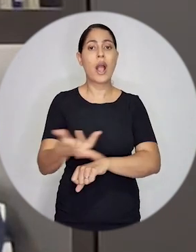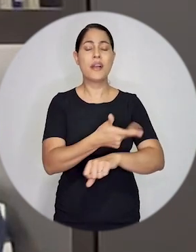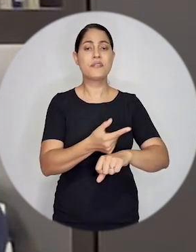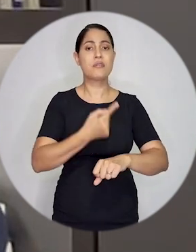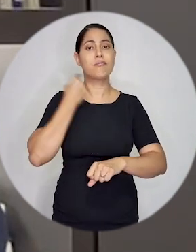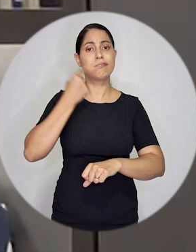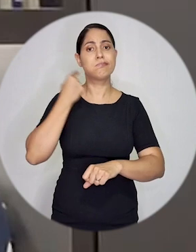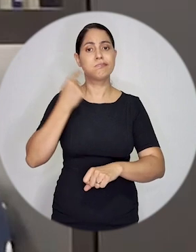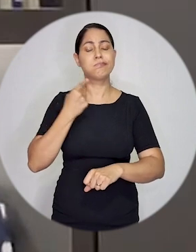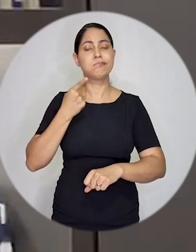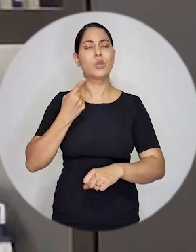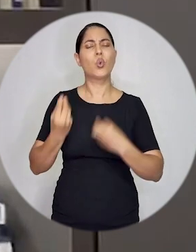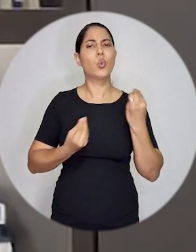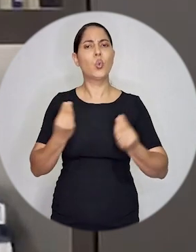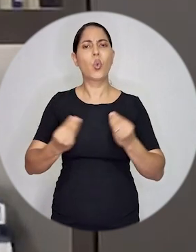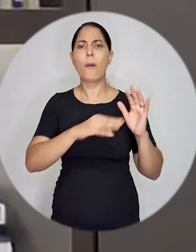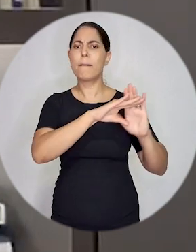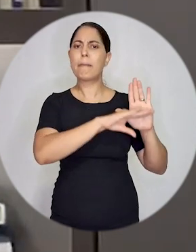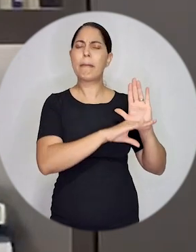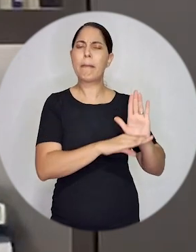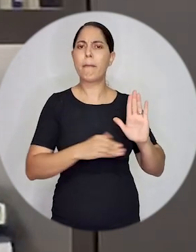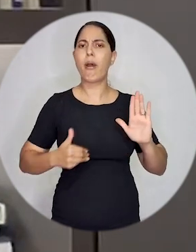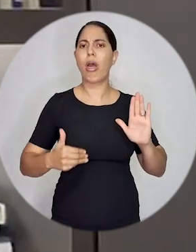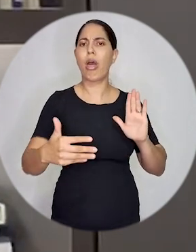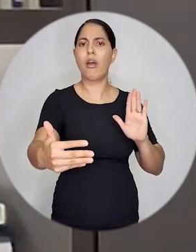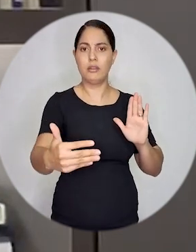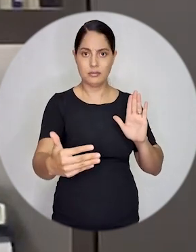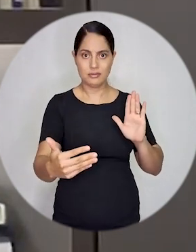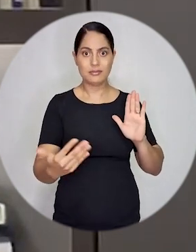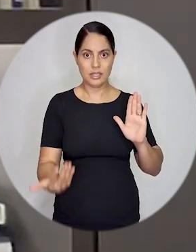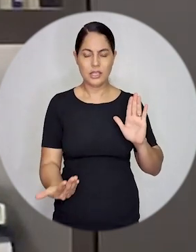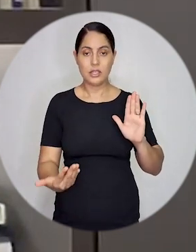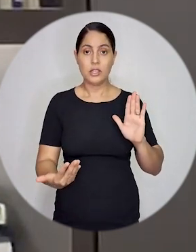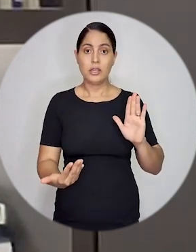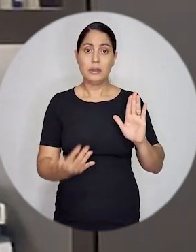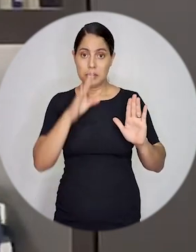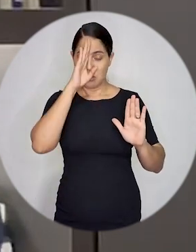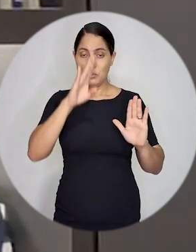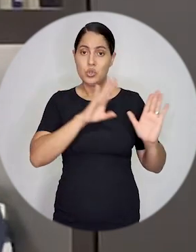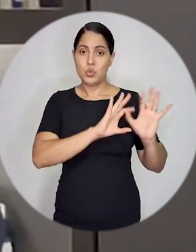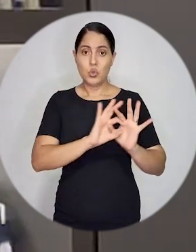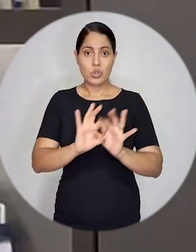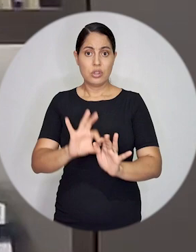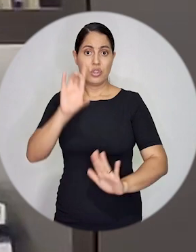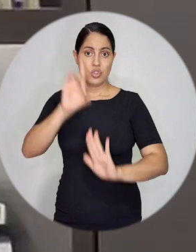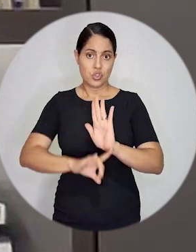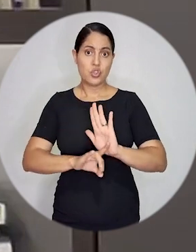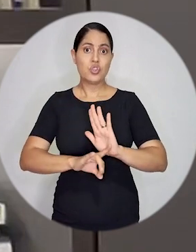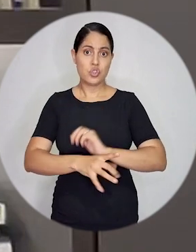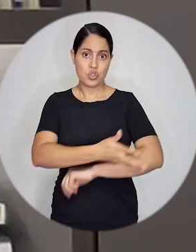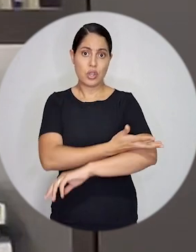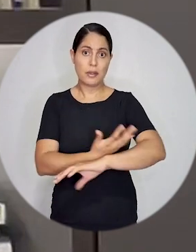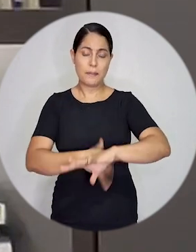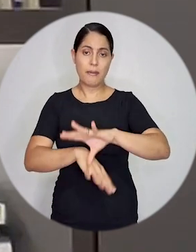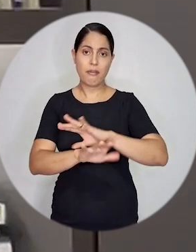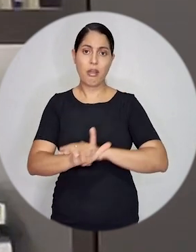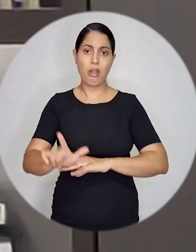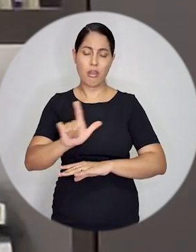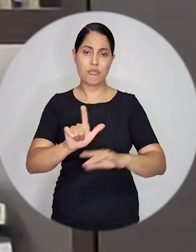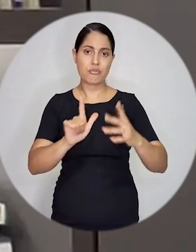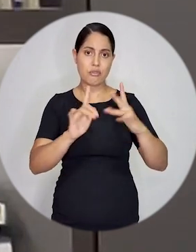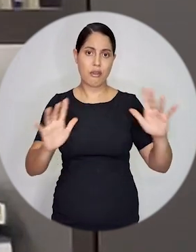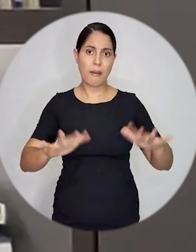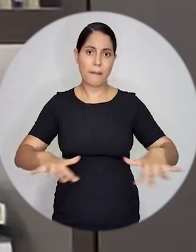qualificação que o advogado precisa ter daqui para frente, principalmente no âmbito do direito ambiental, que, segundo o